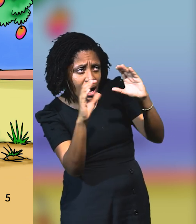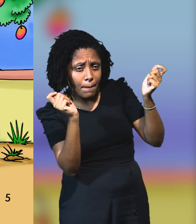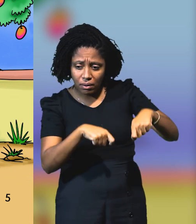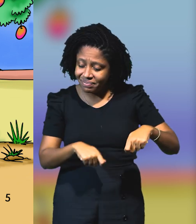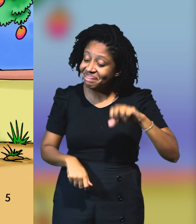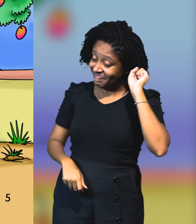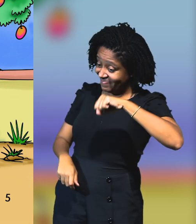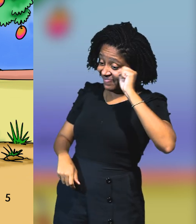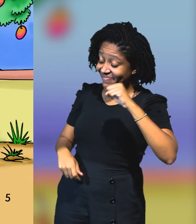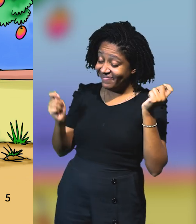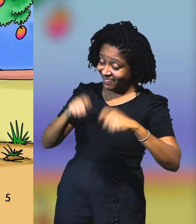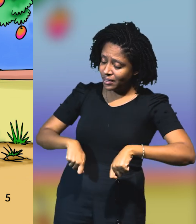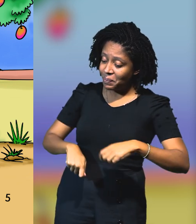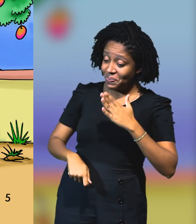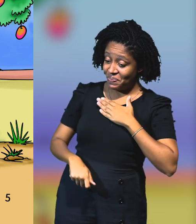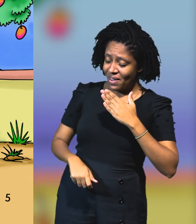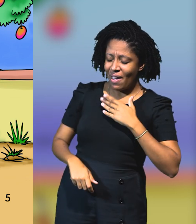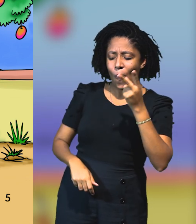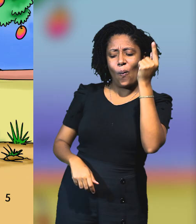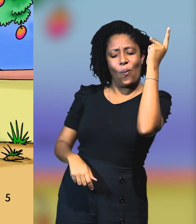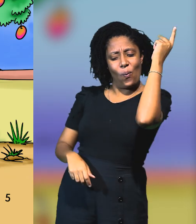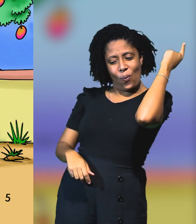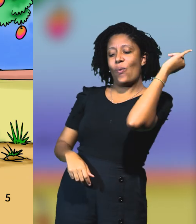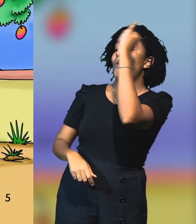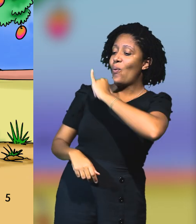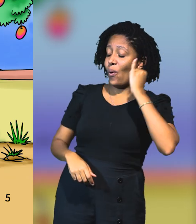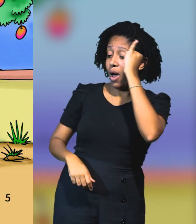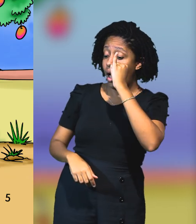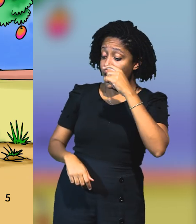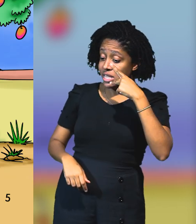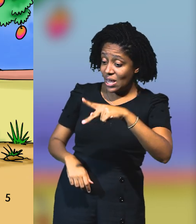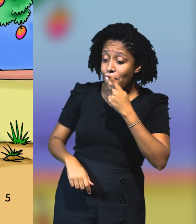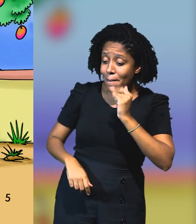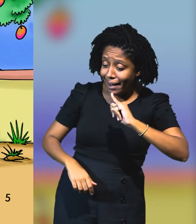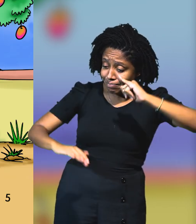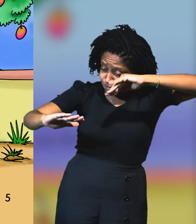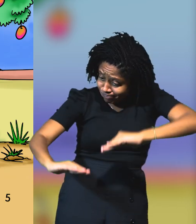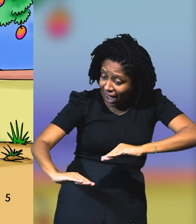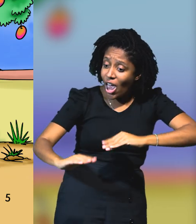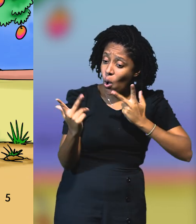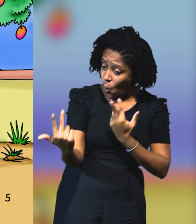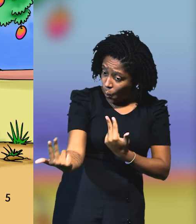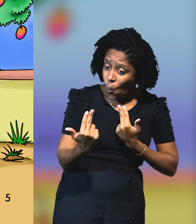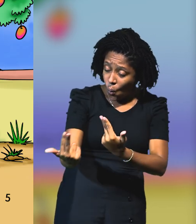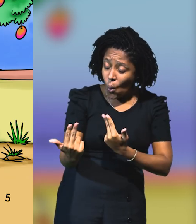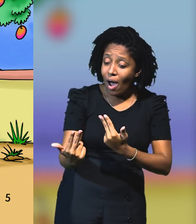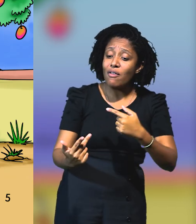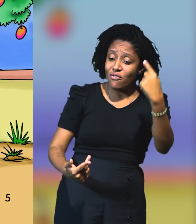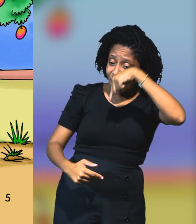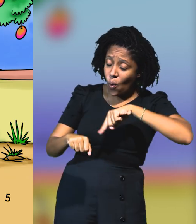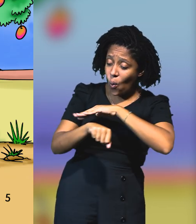Sim, pode sim. Eu estou aqui há muito tempo, desde que seu pai era do seu tamaninho e vinha conversar.